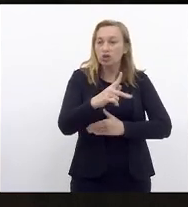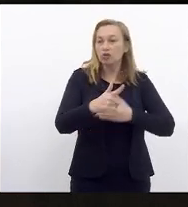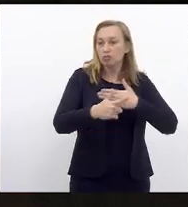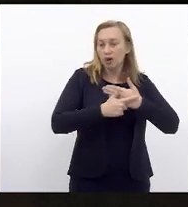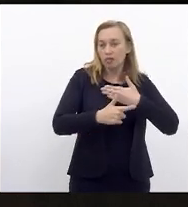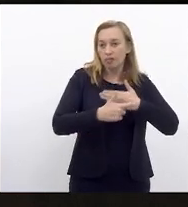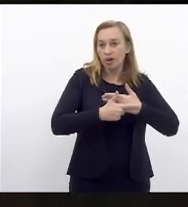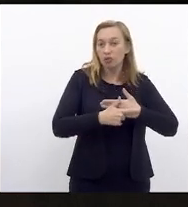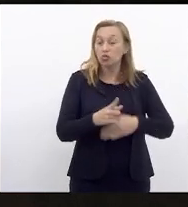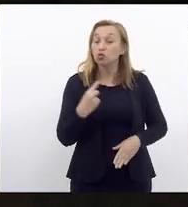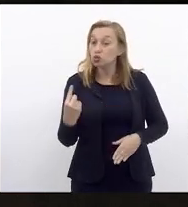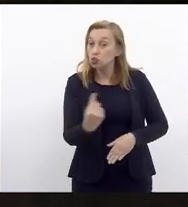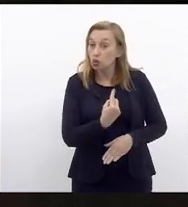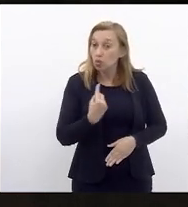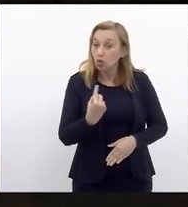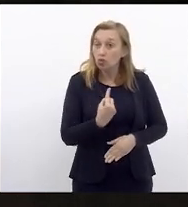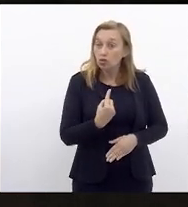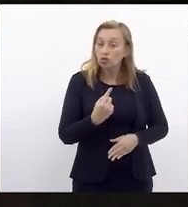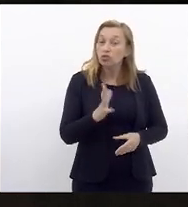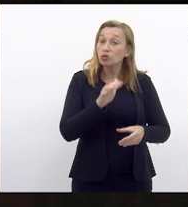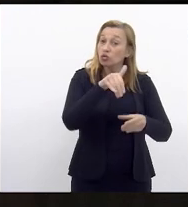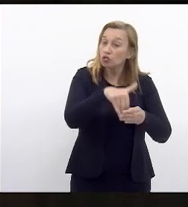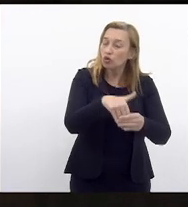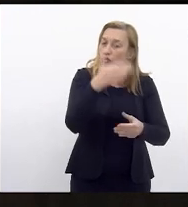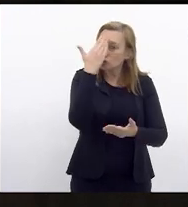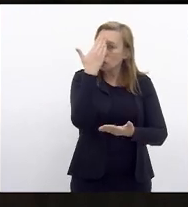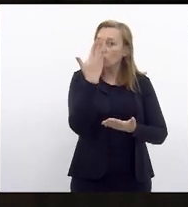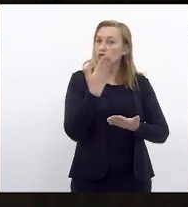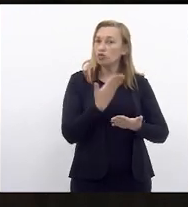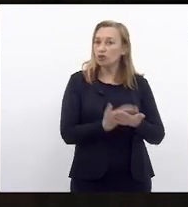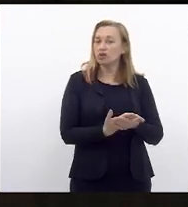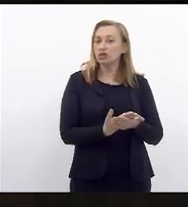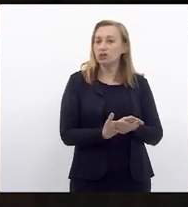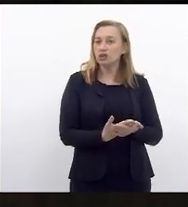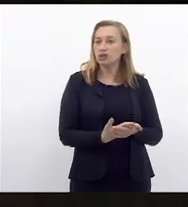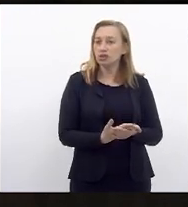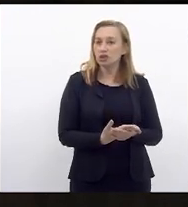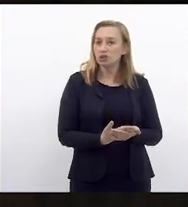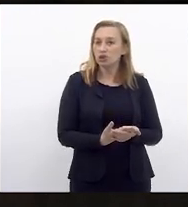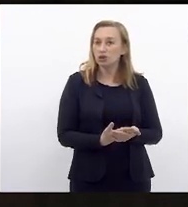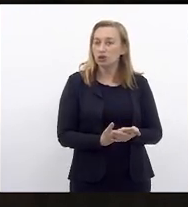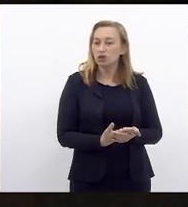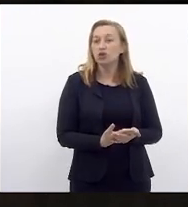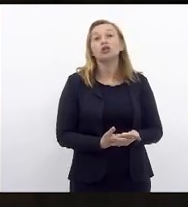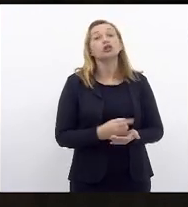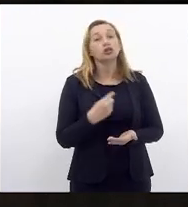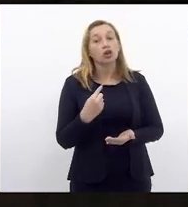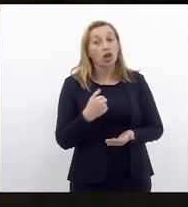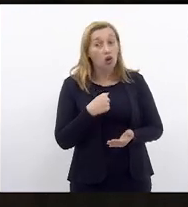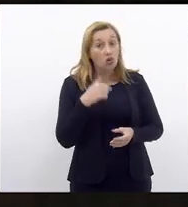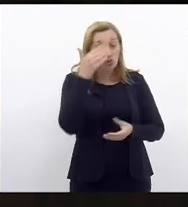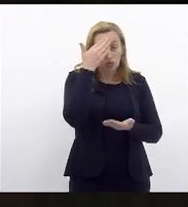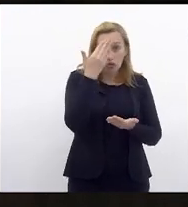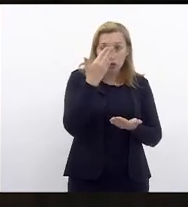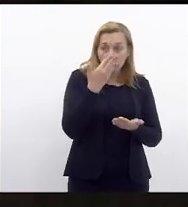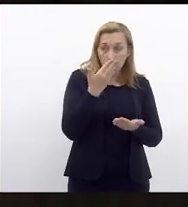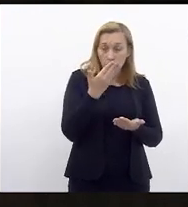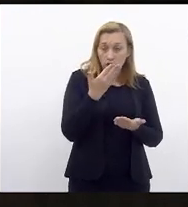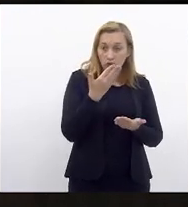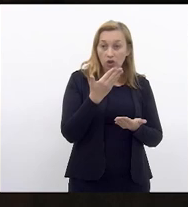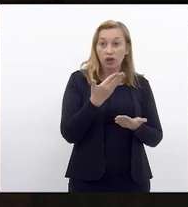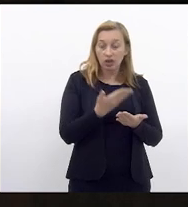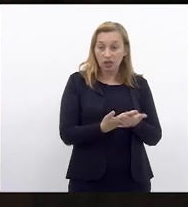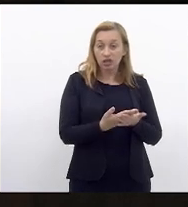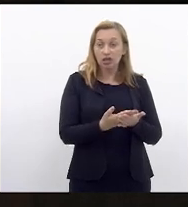porque nós estamos dando um voto de confiança na credibilidade. Digo mais, estou votando por ser um delegado